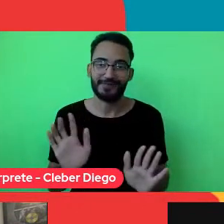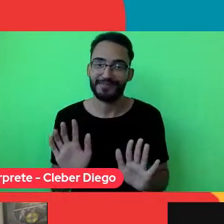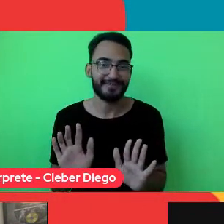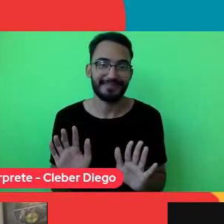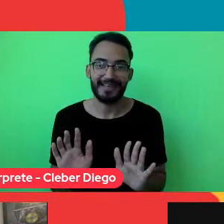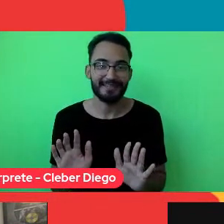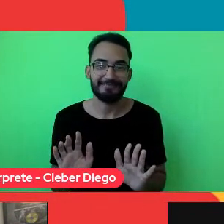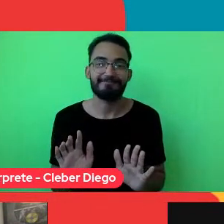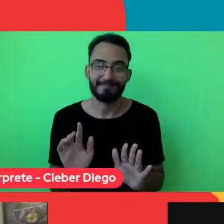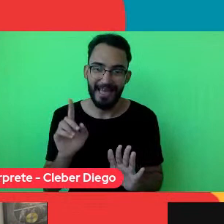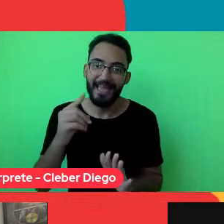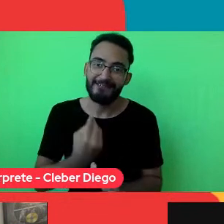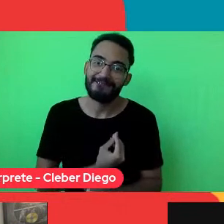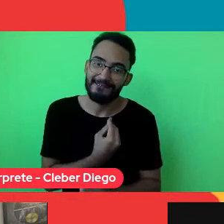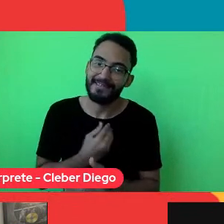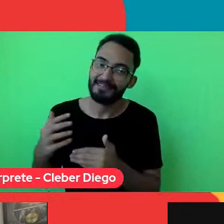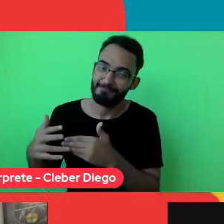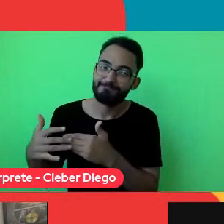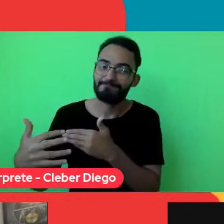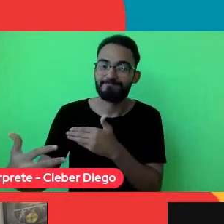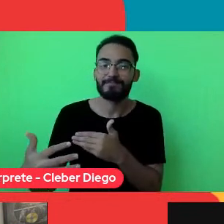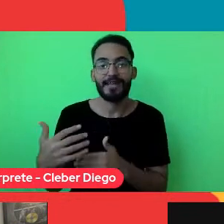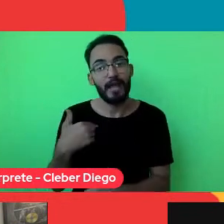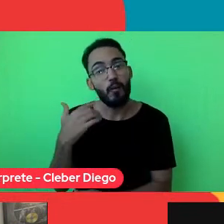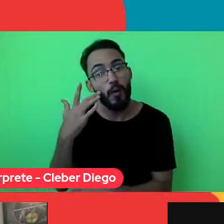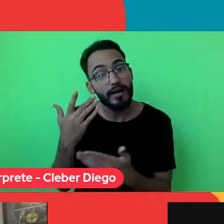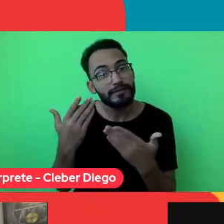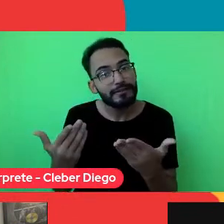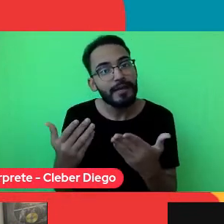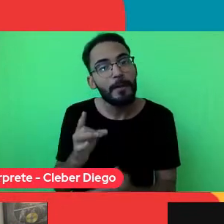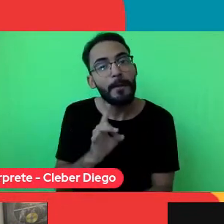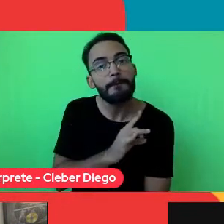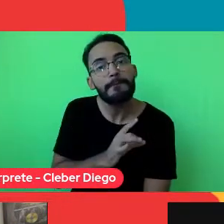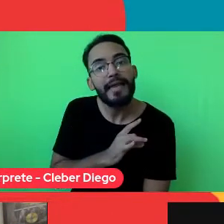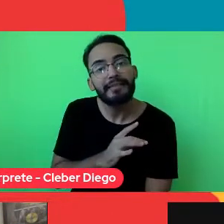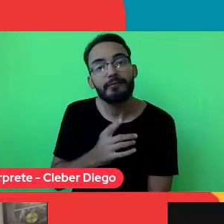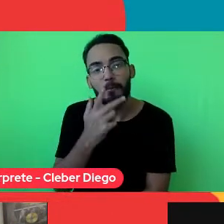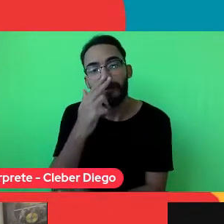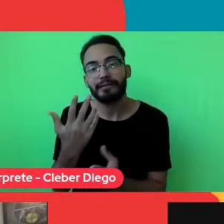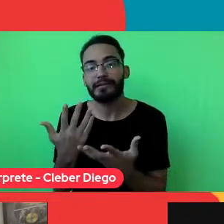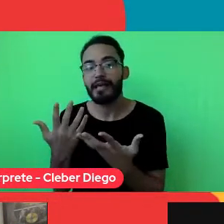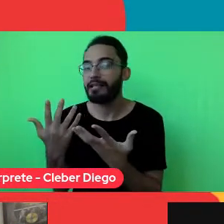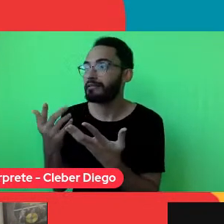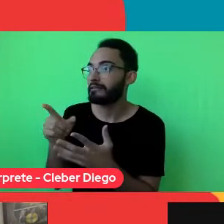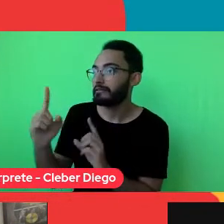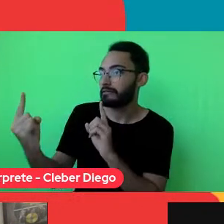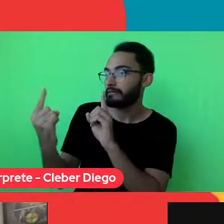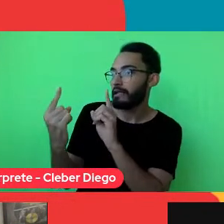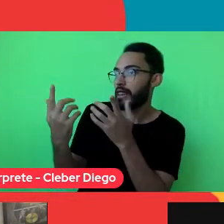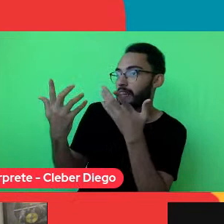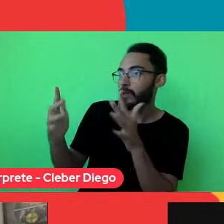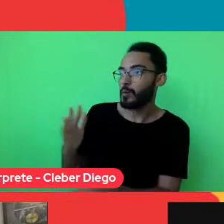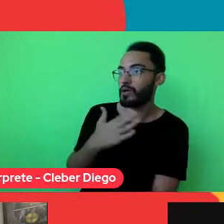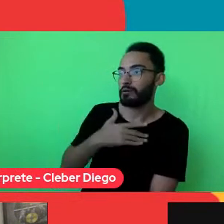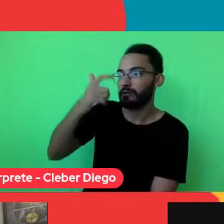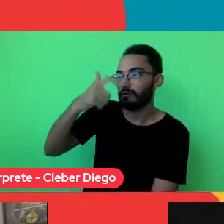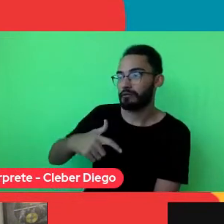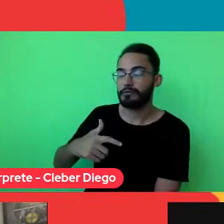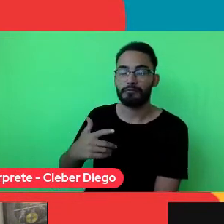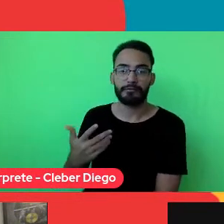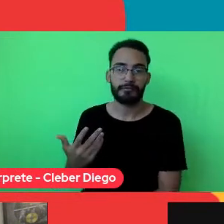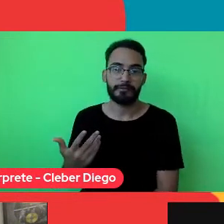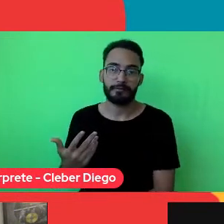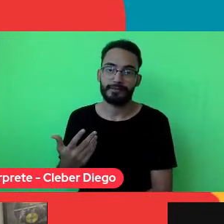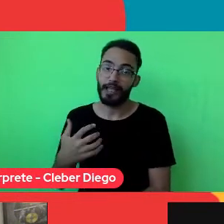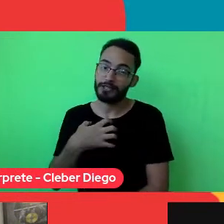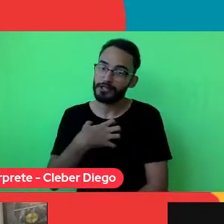ser durante toda a vida. E acho que tem isso, né? Medo da não aceitação por essa, talvez, um jeito diferente de lidar